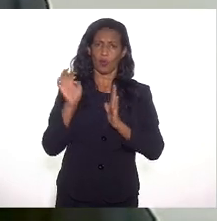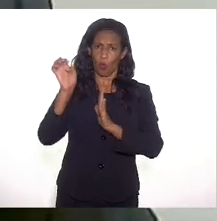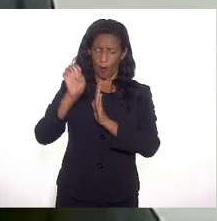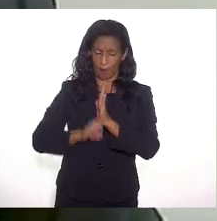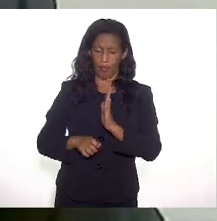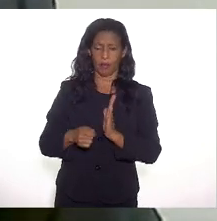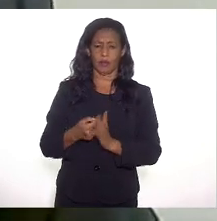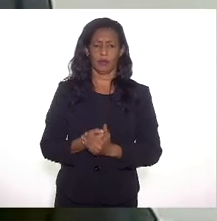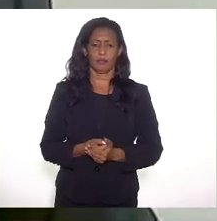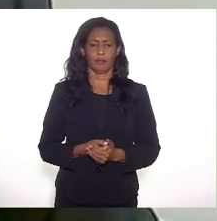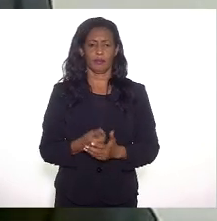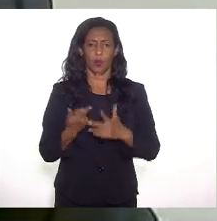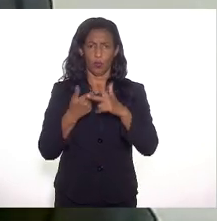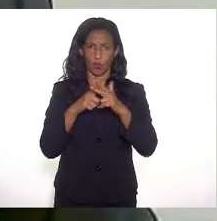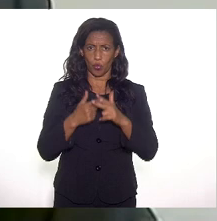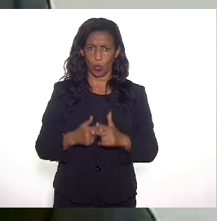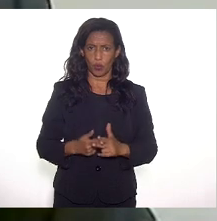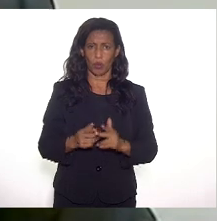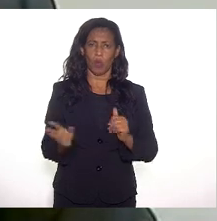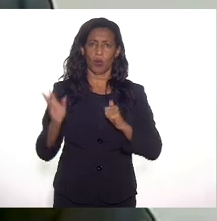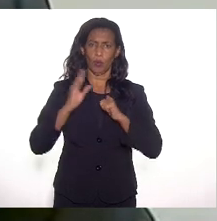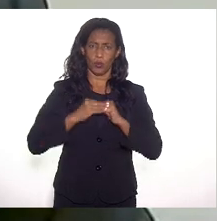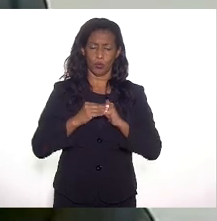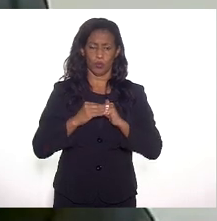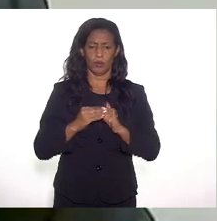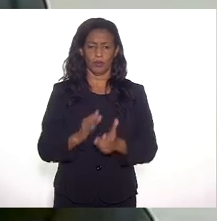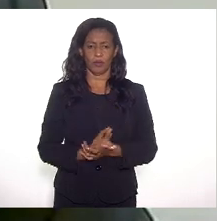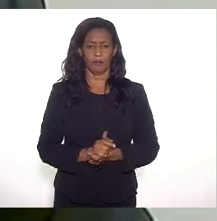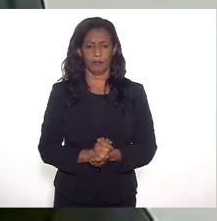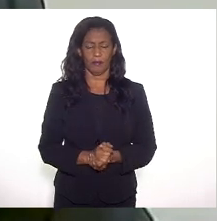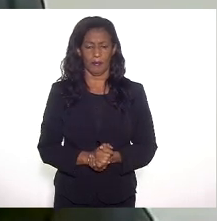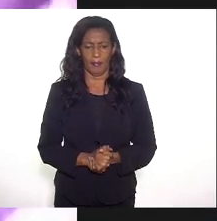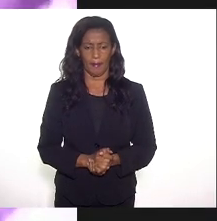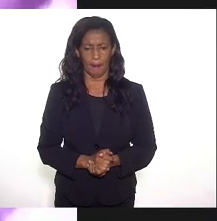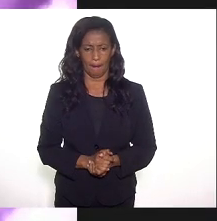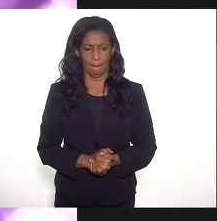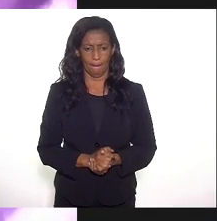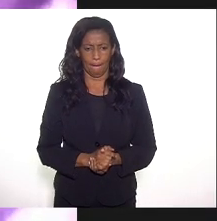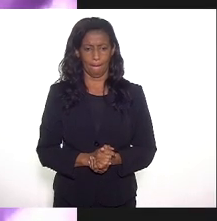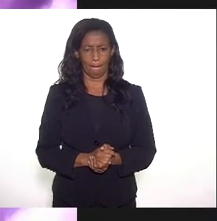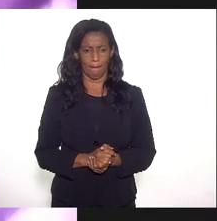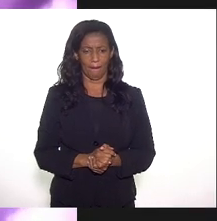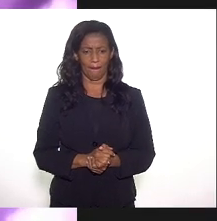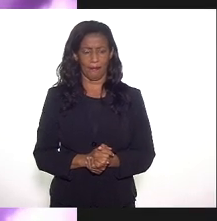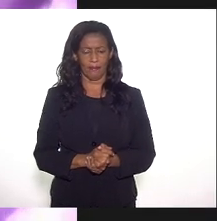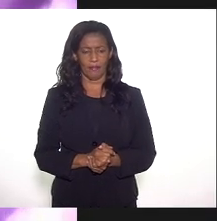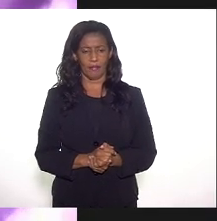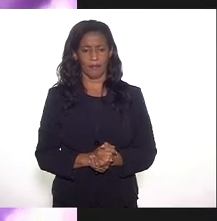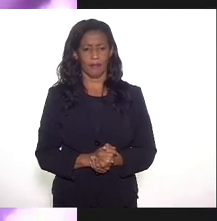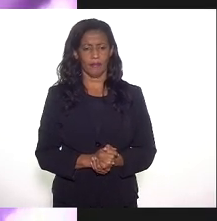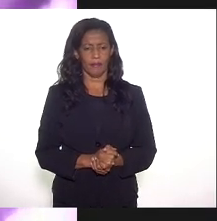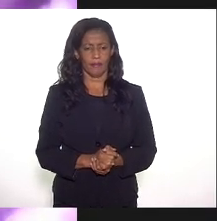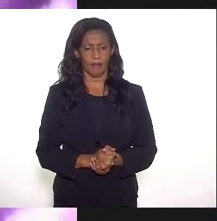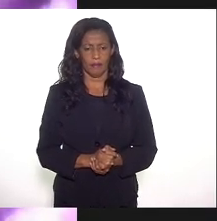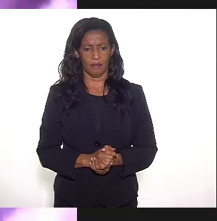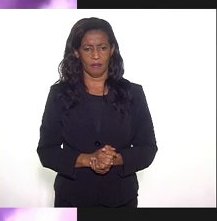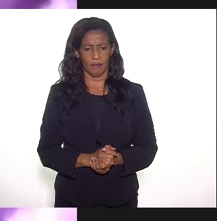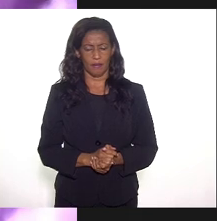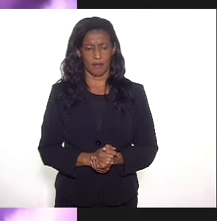emendas, fazendo como uma subemenda. Deputado Márcio, a Comissão de Mulheres ordem, também presidente. Vai